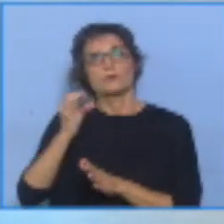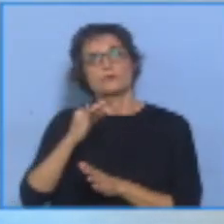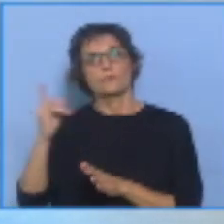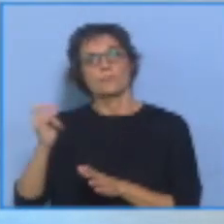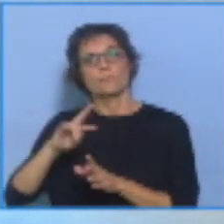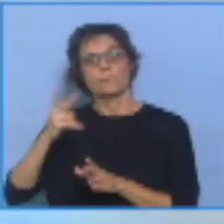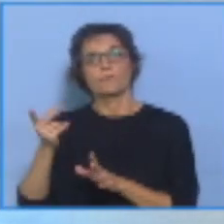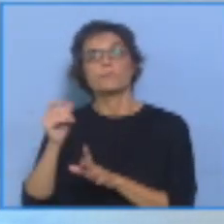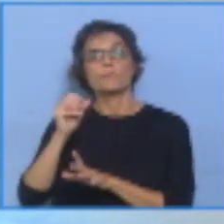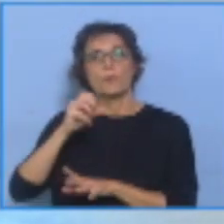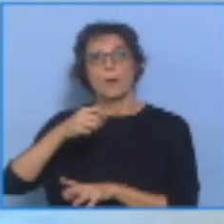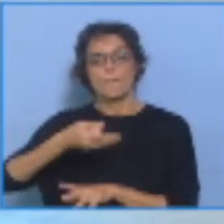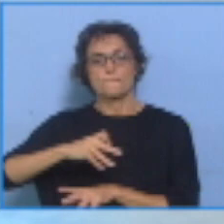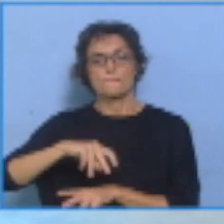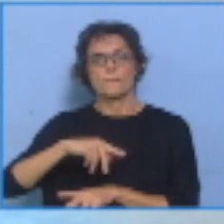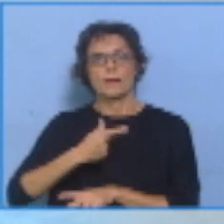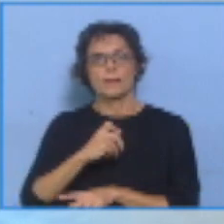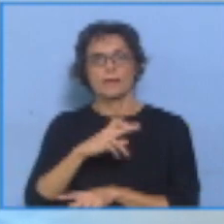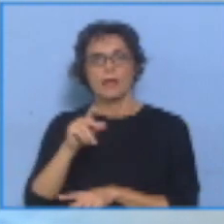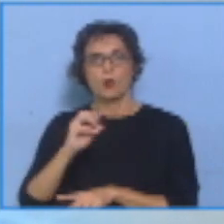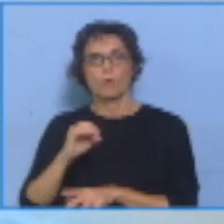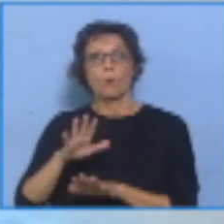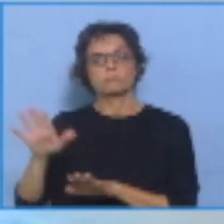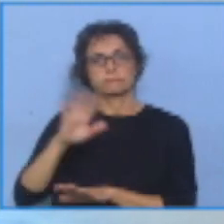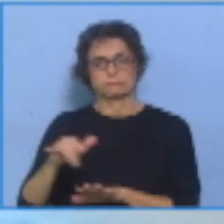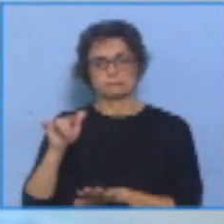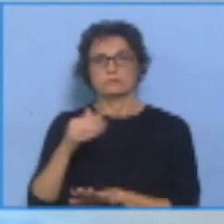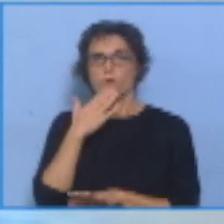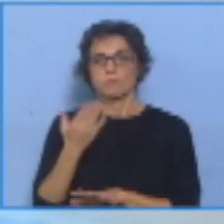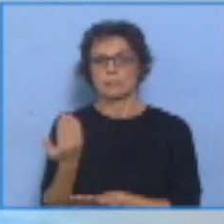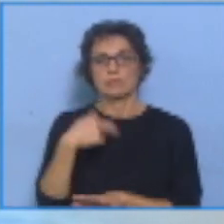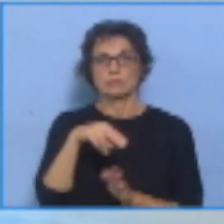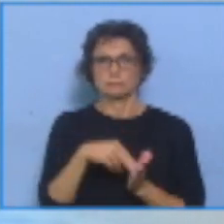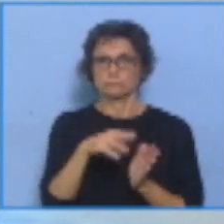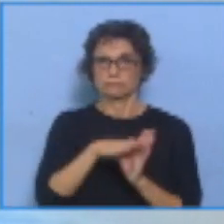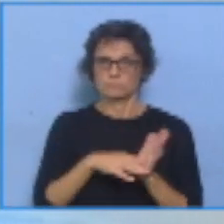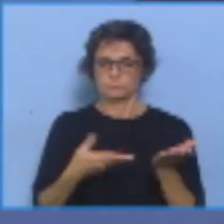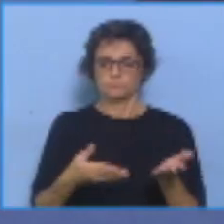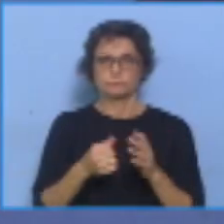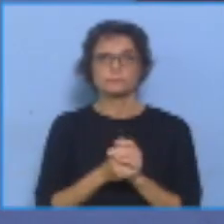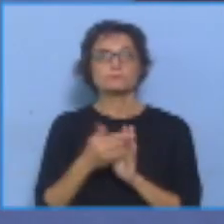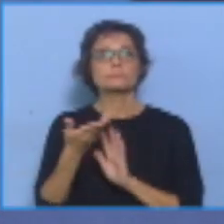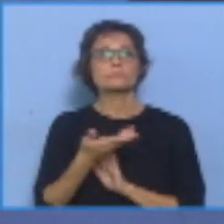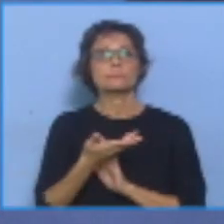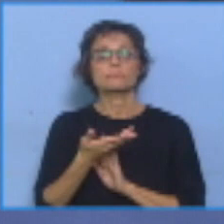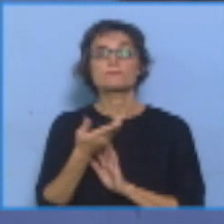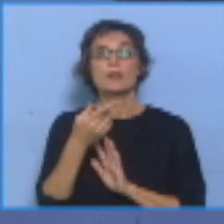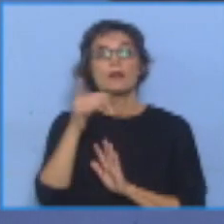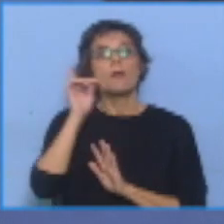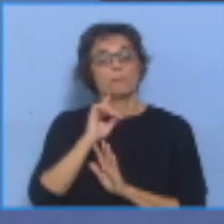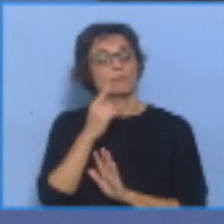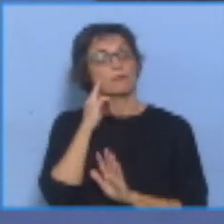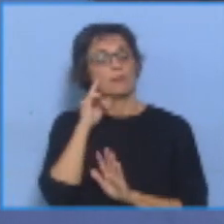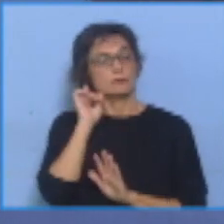o Panteão Nacional. Muito obrigada a ambos por estarem na nossa companhia. José Manuel dos Santos, não passamos ao lado desta data